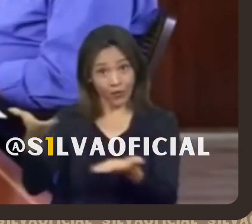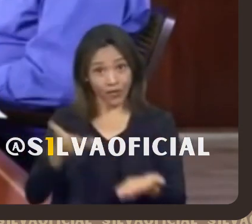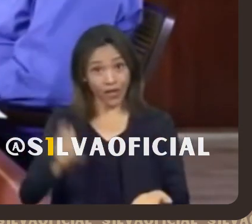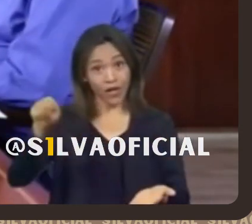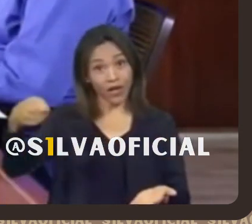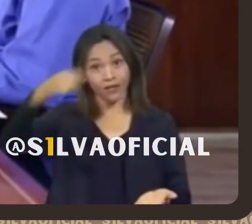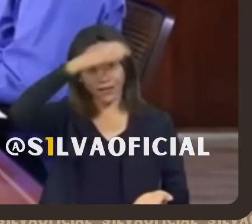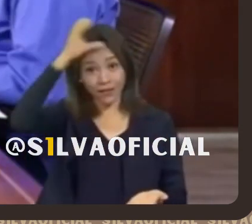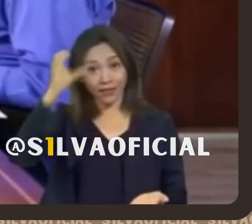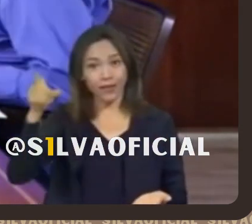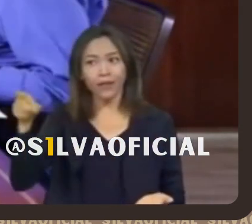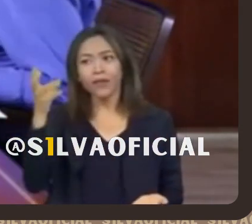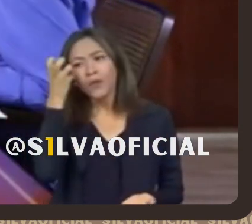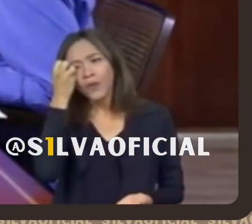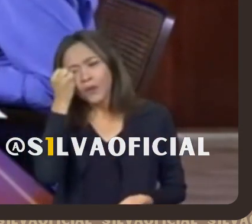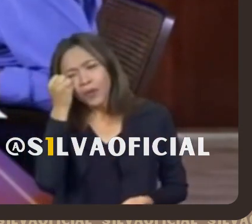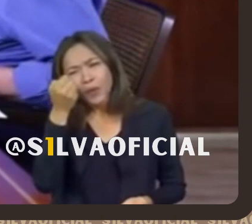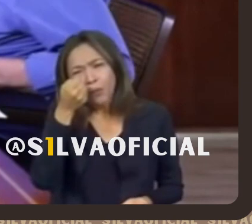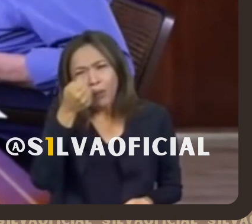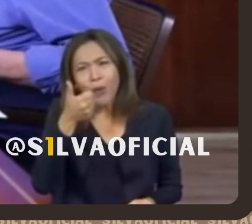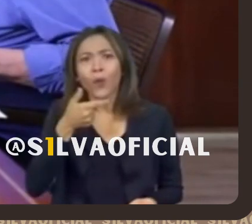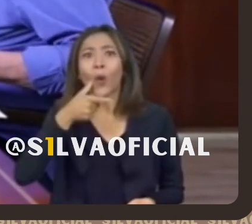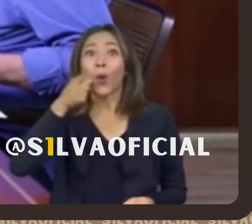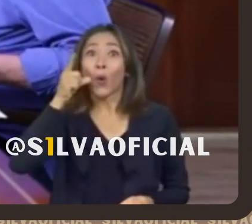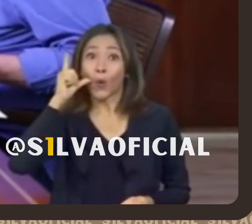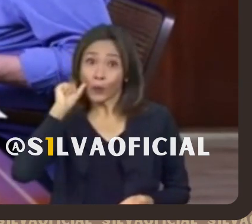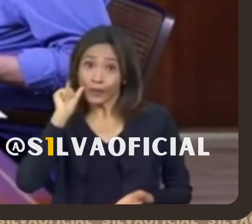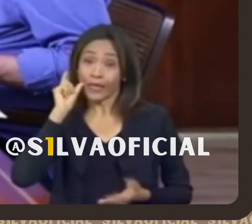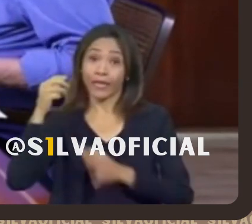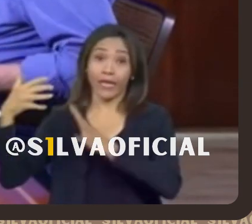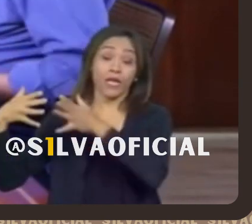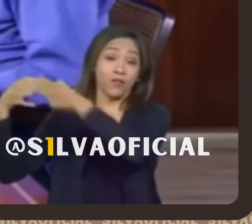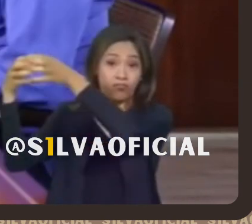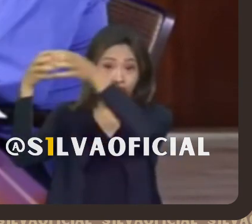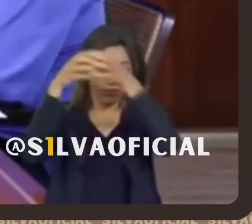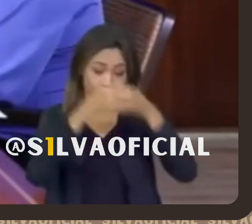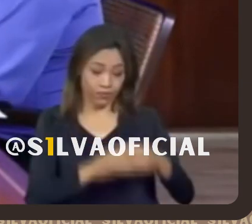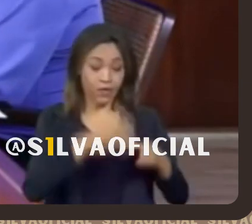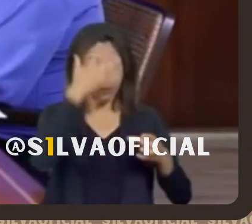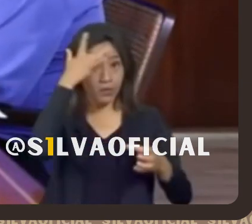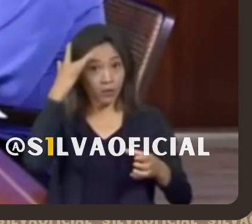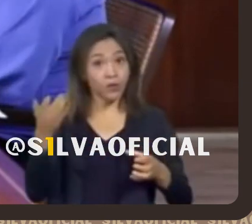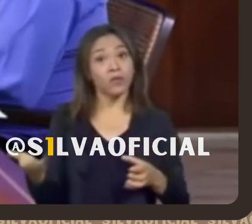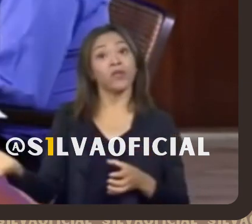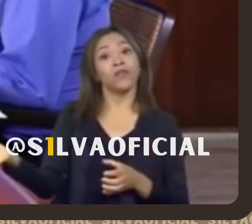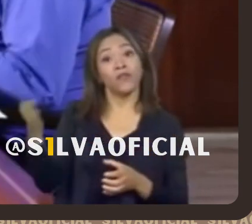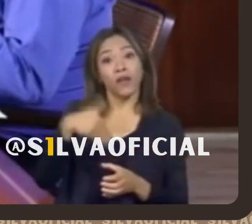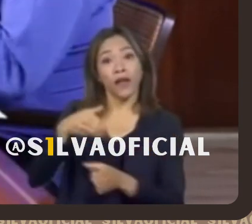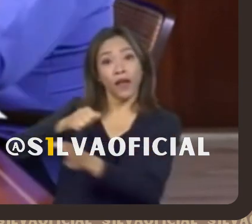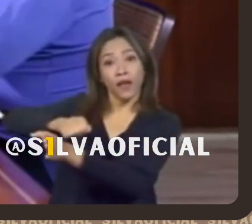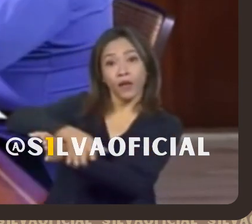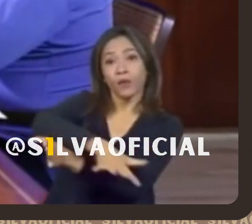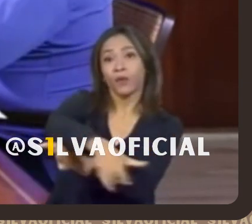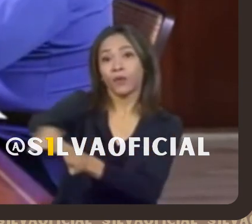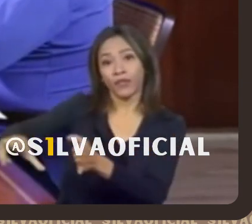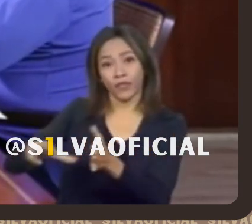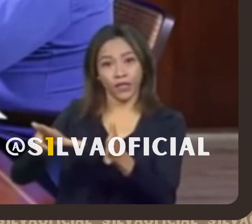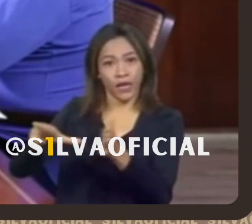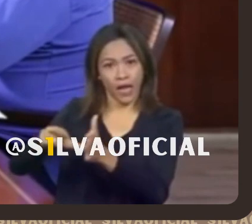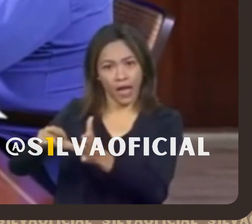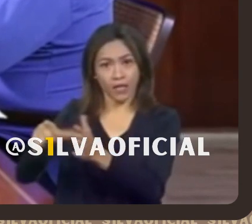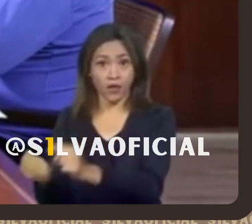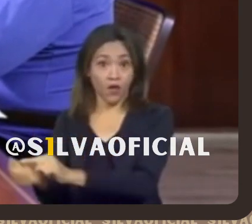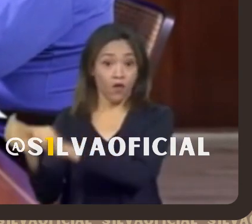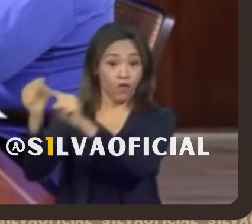porque acabou tarde ontem a chegada das pessoas que vieram de Gaza uma longa viagem até o Egito até o caro pegaram o avião